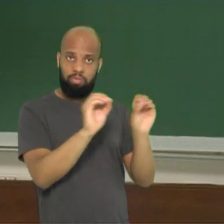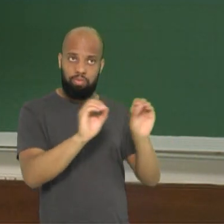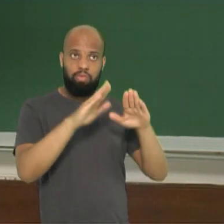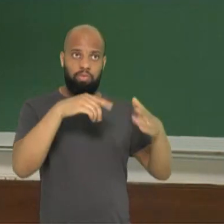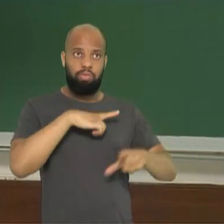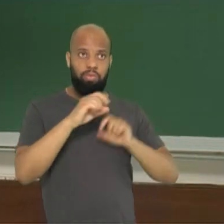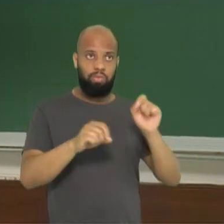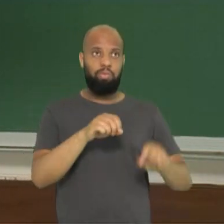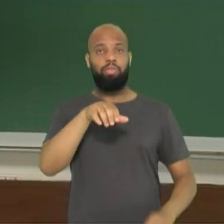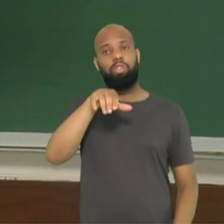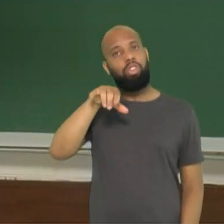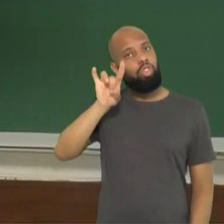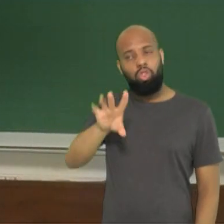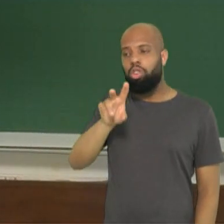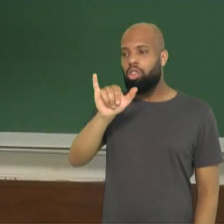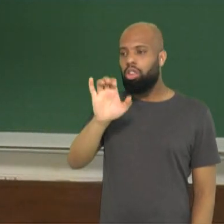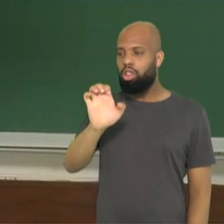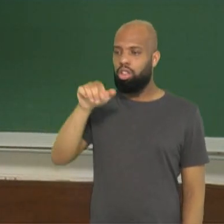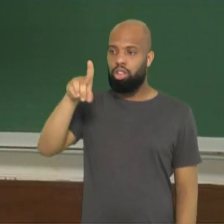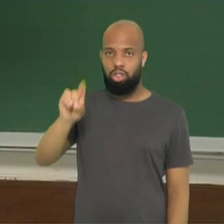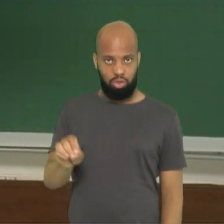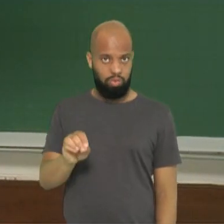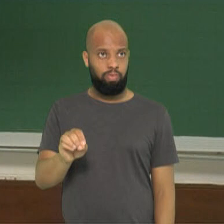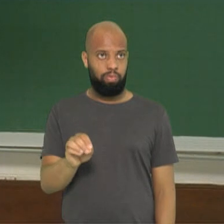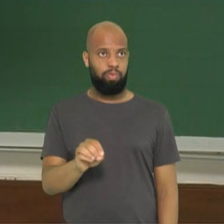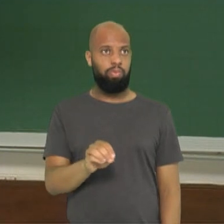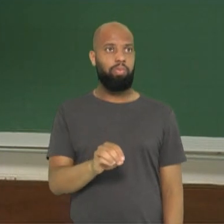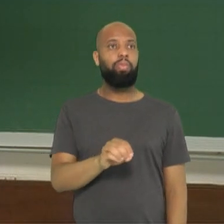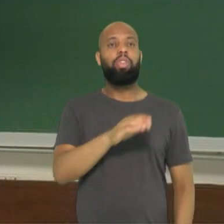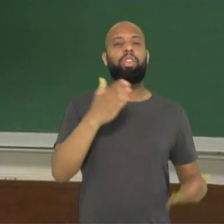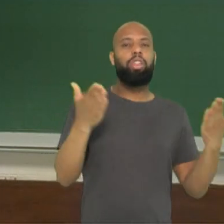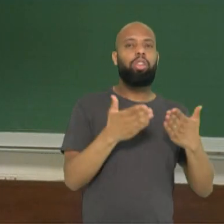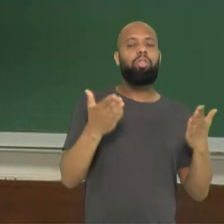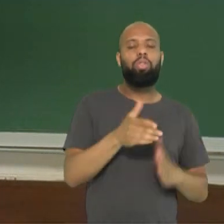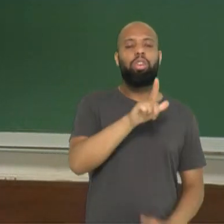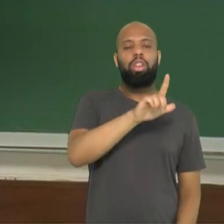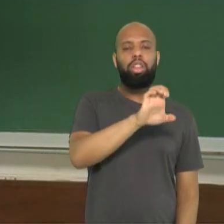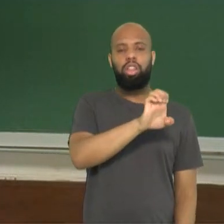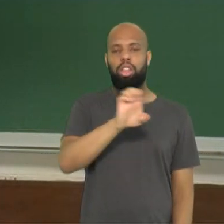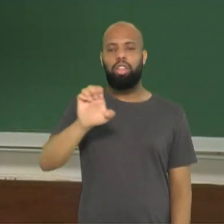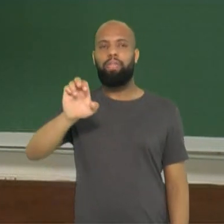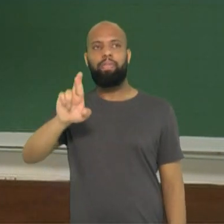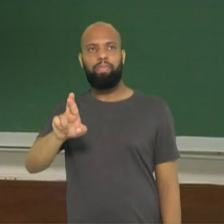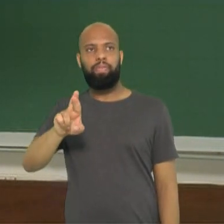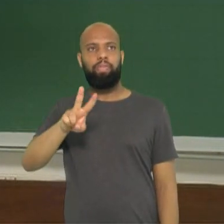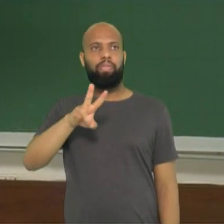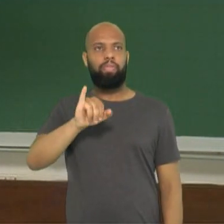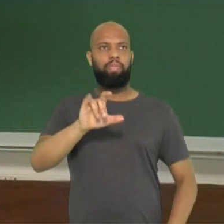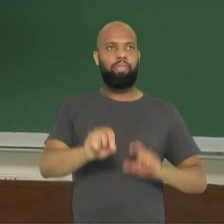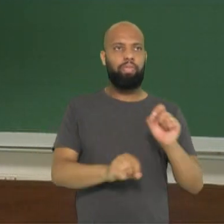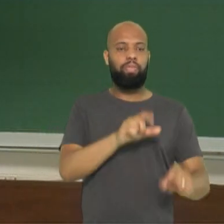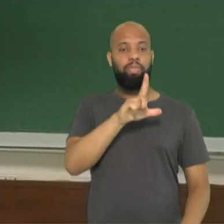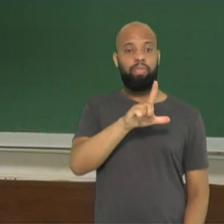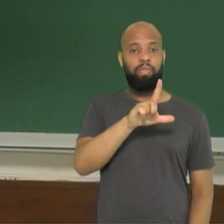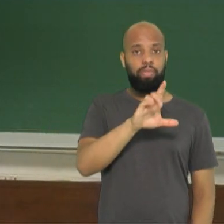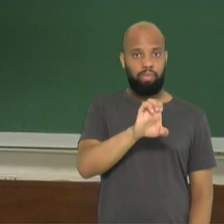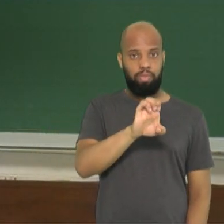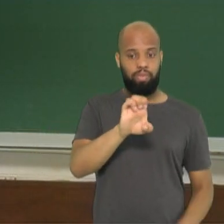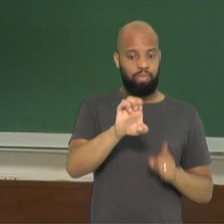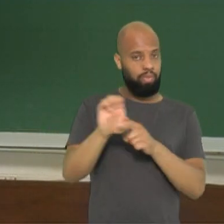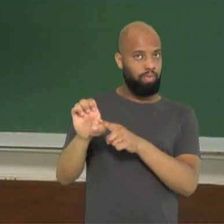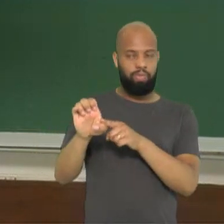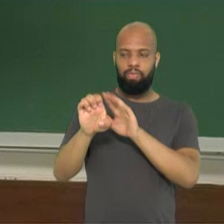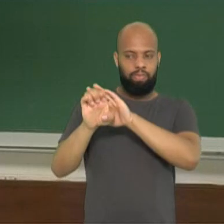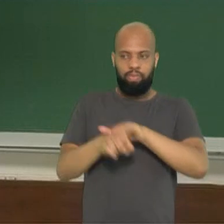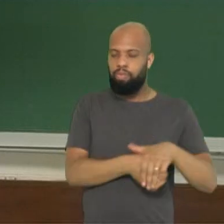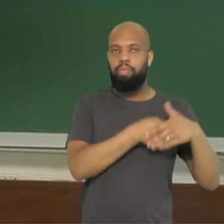vai ficar somente yendo, bien? Ler, você vai colocar leyendo, porque